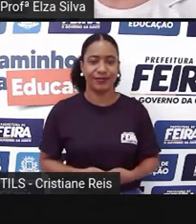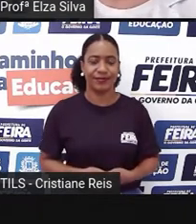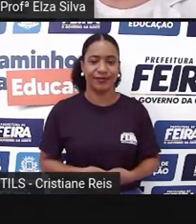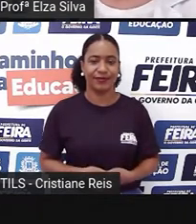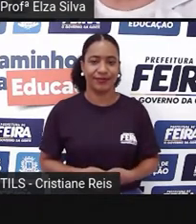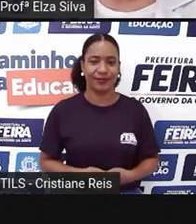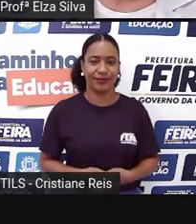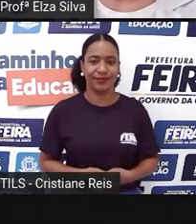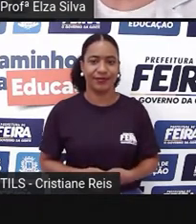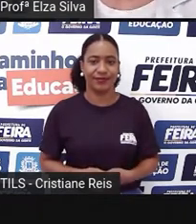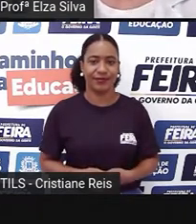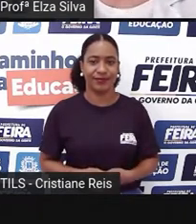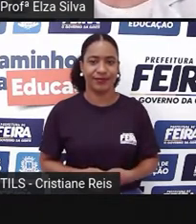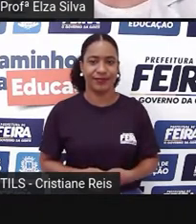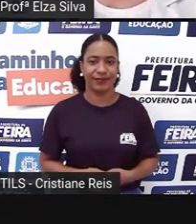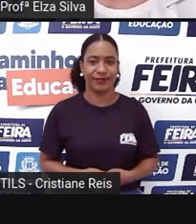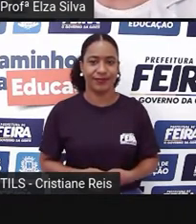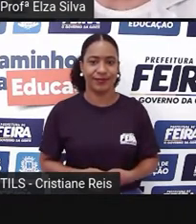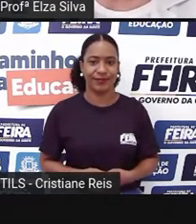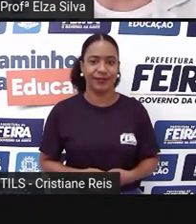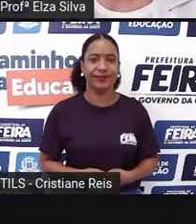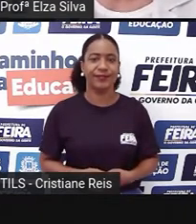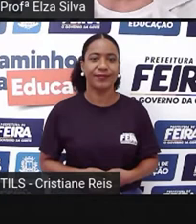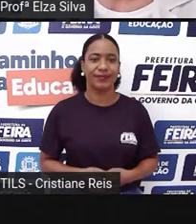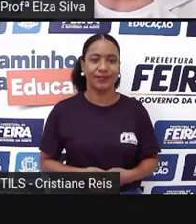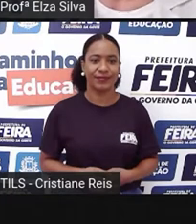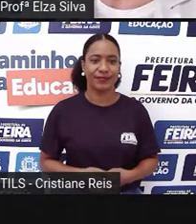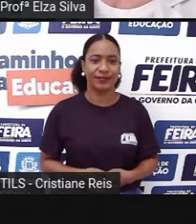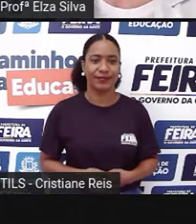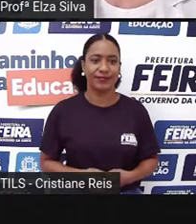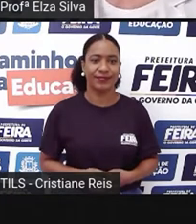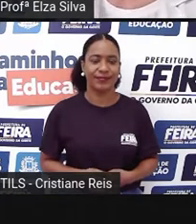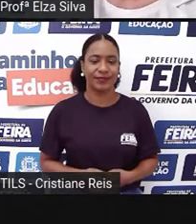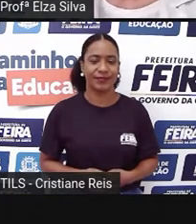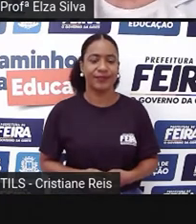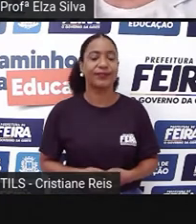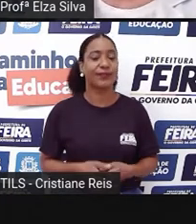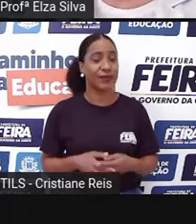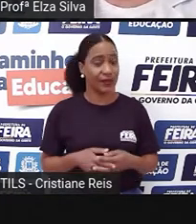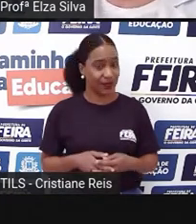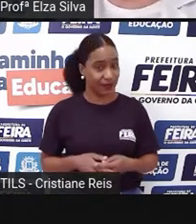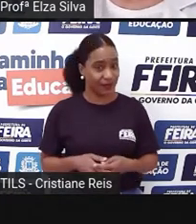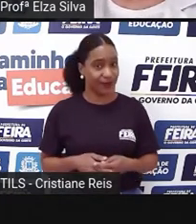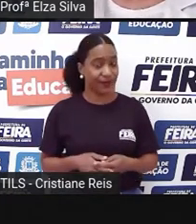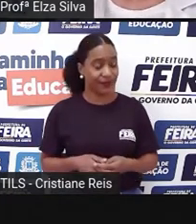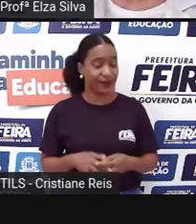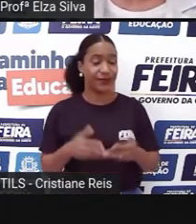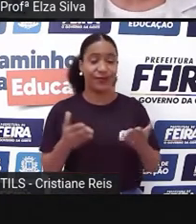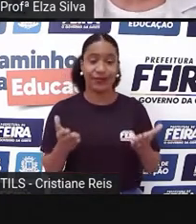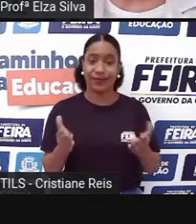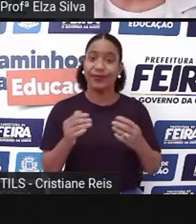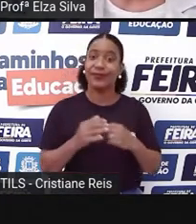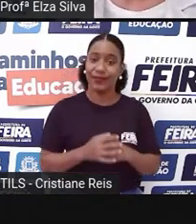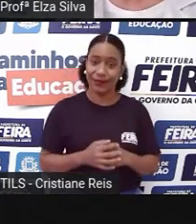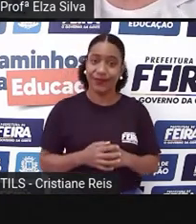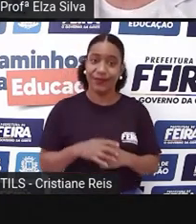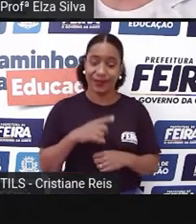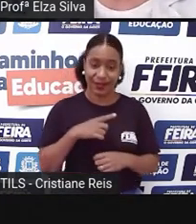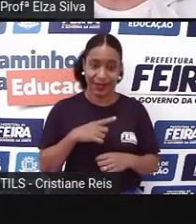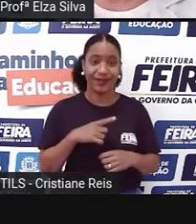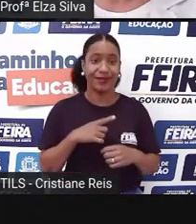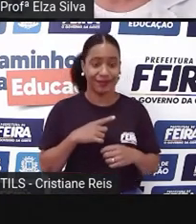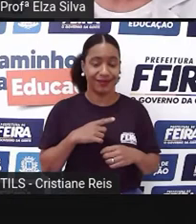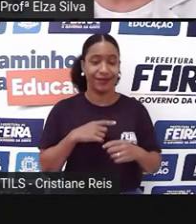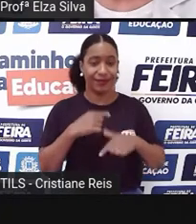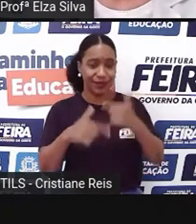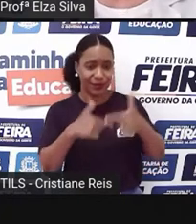fishing, etc., are often hobbies. Então, o que ele está dizendo aí é que uma atividade de lazer pode